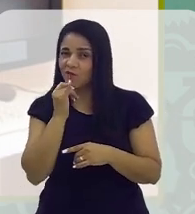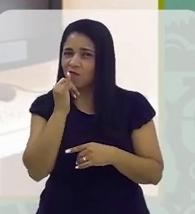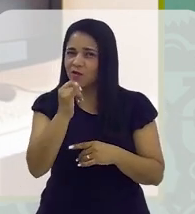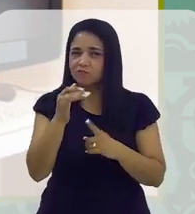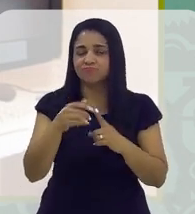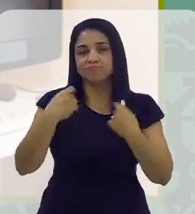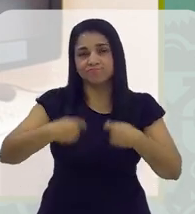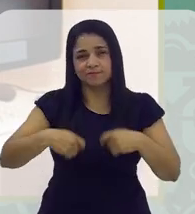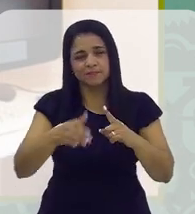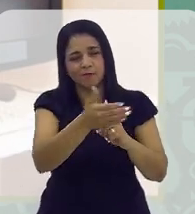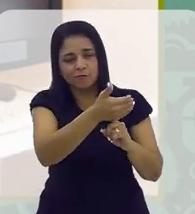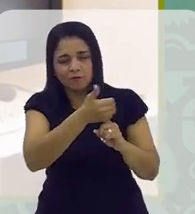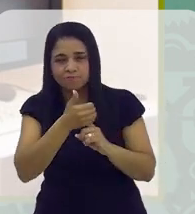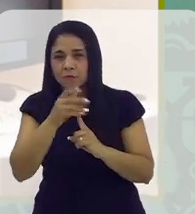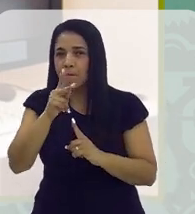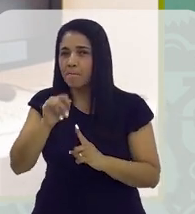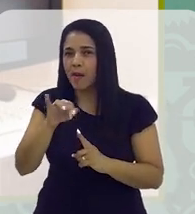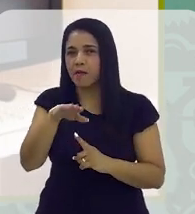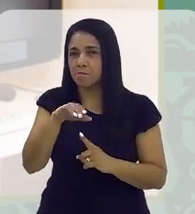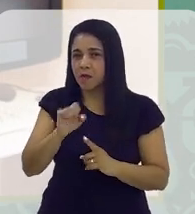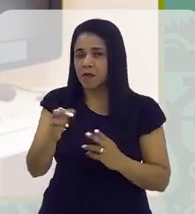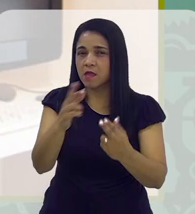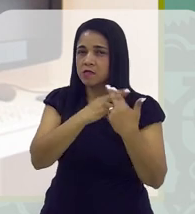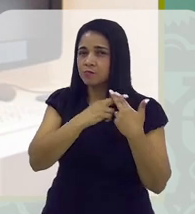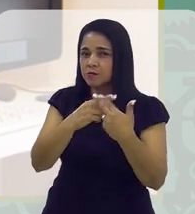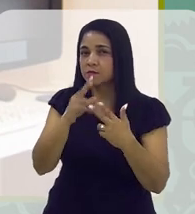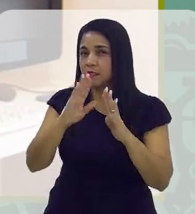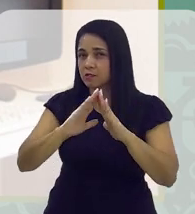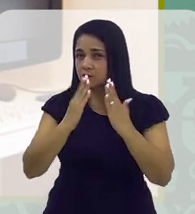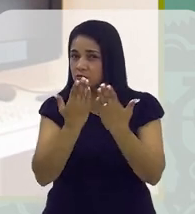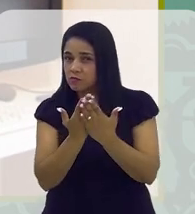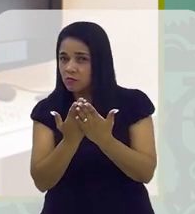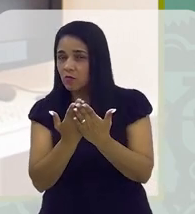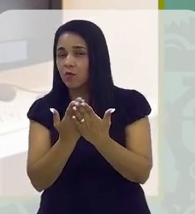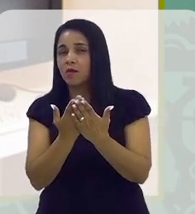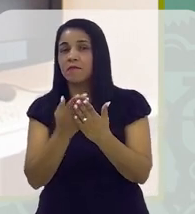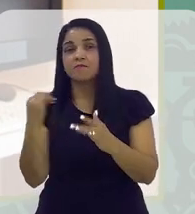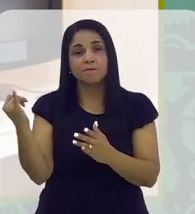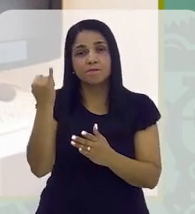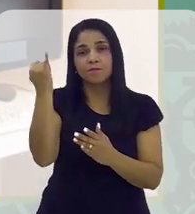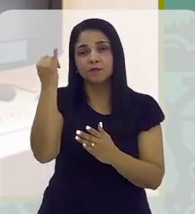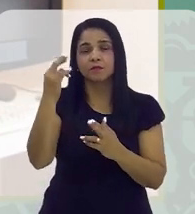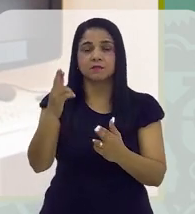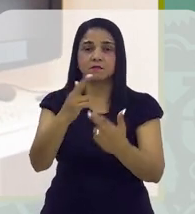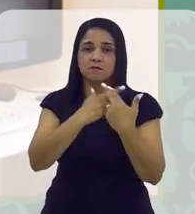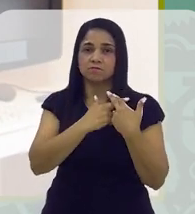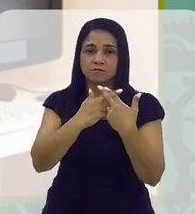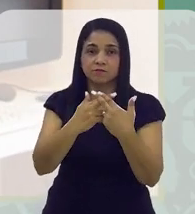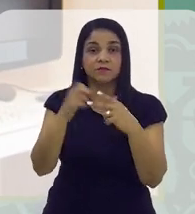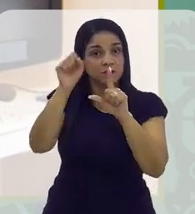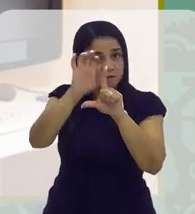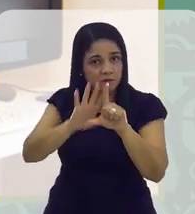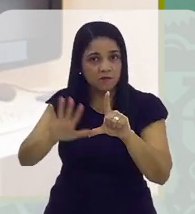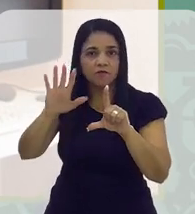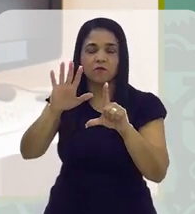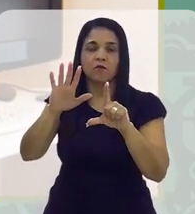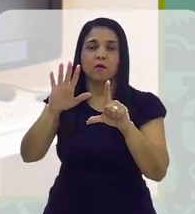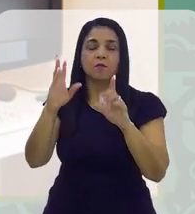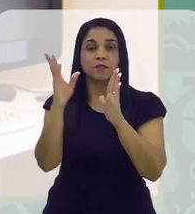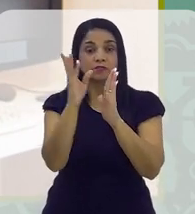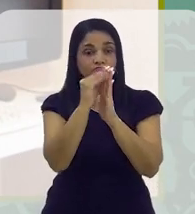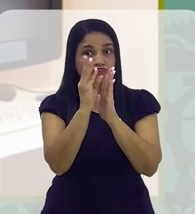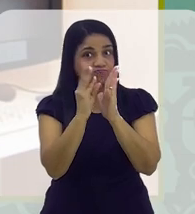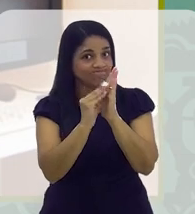da necessidade de acolhimento dos pais, responsabilidade da escola e também a importância da responsabilização